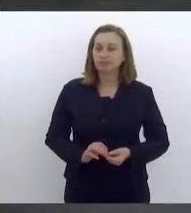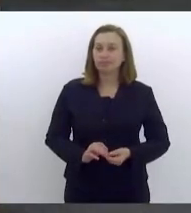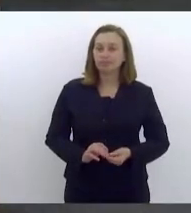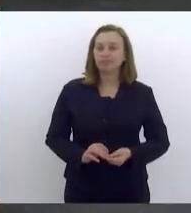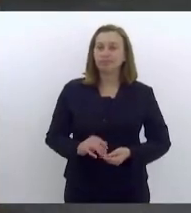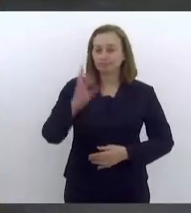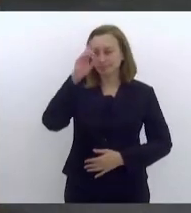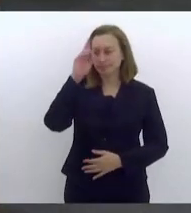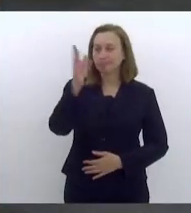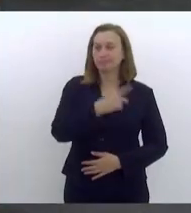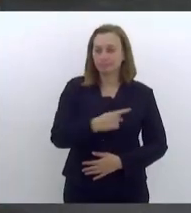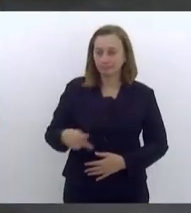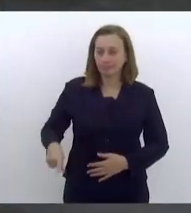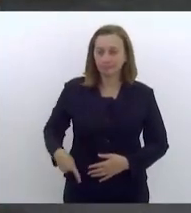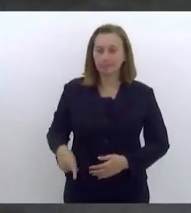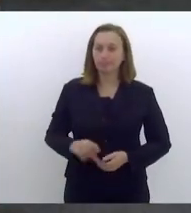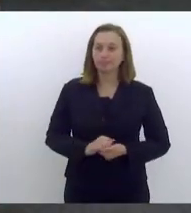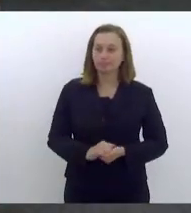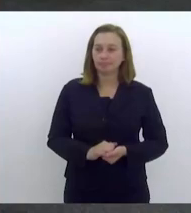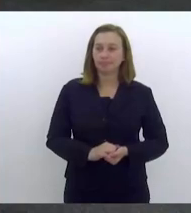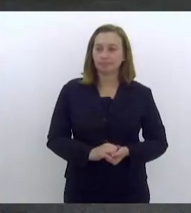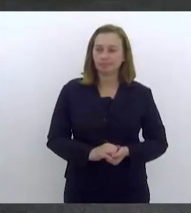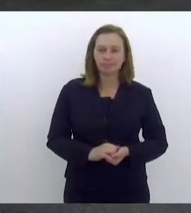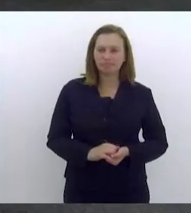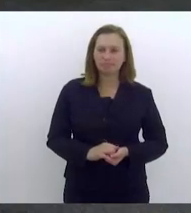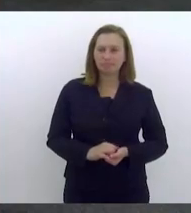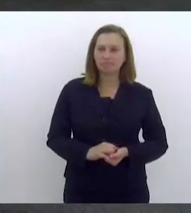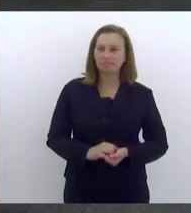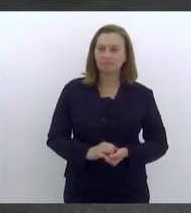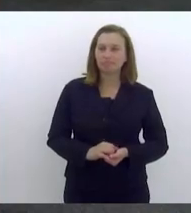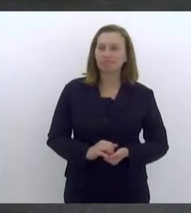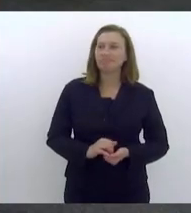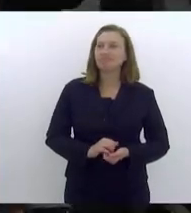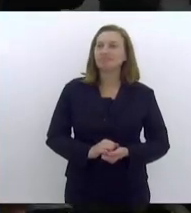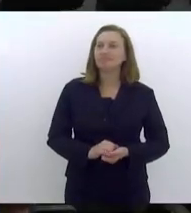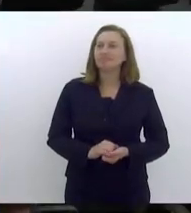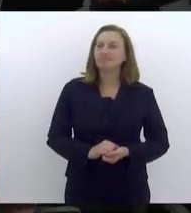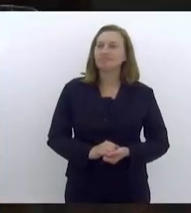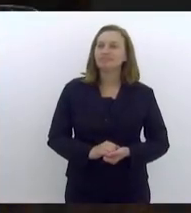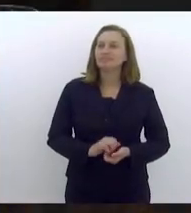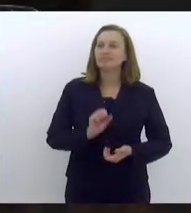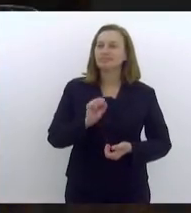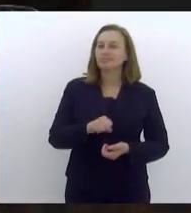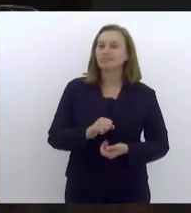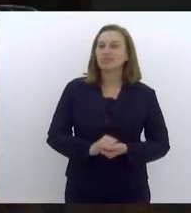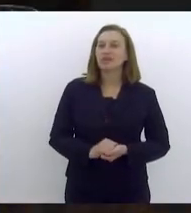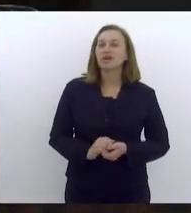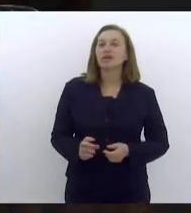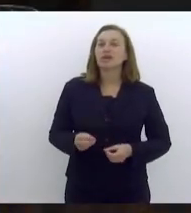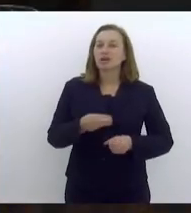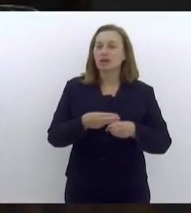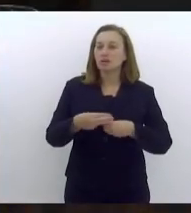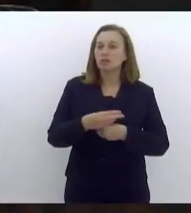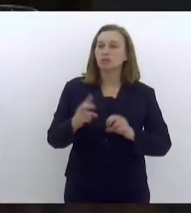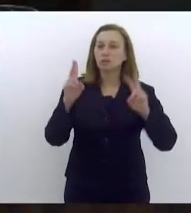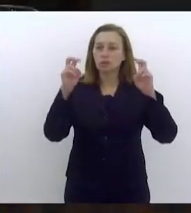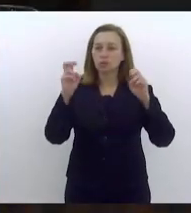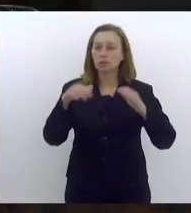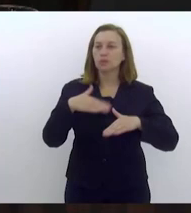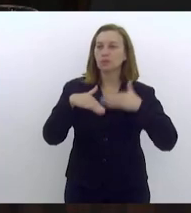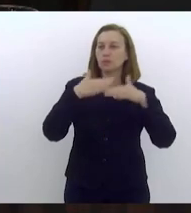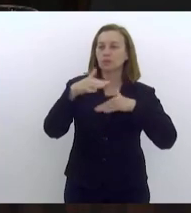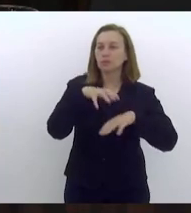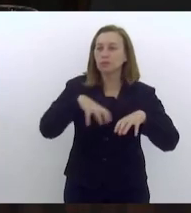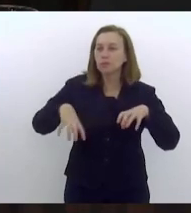Senhora presidenta, o parecer é favorável. Pela Comissão de Assuntos Municipais e Desenvolvimento